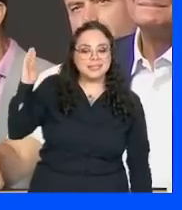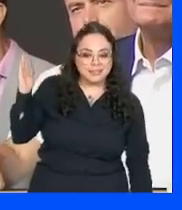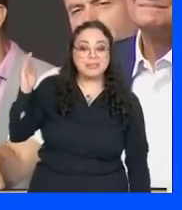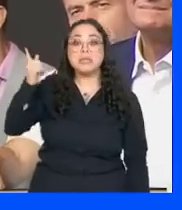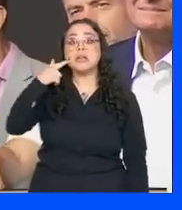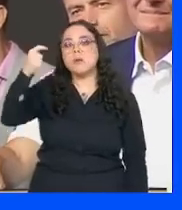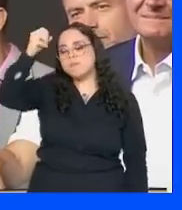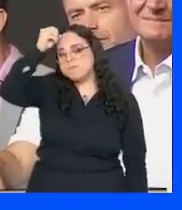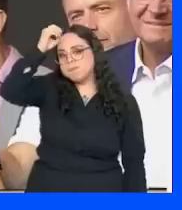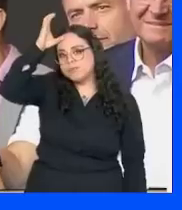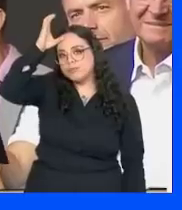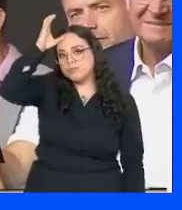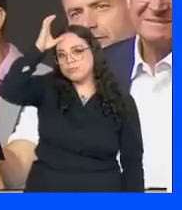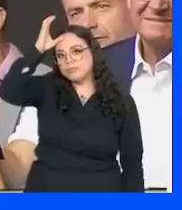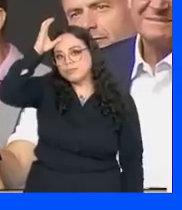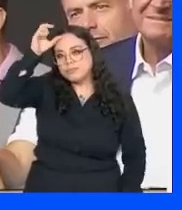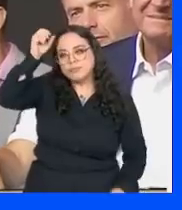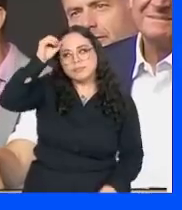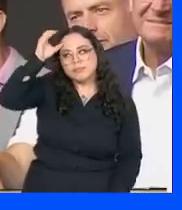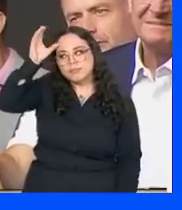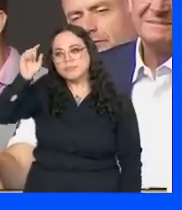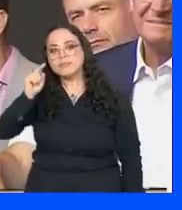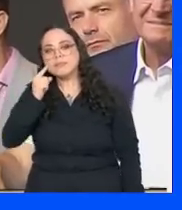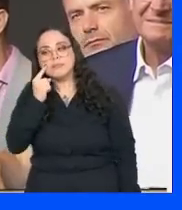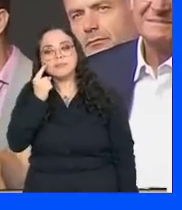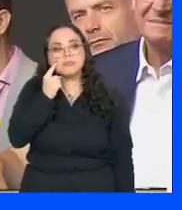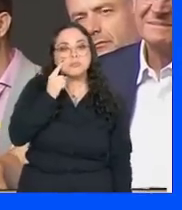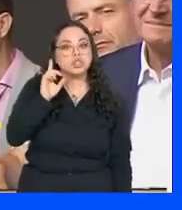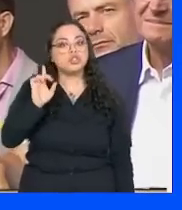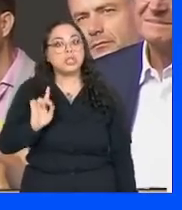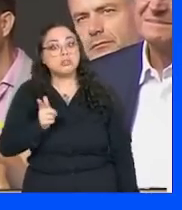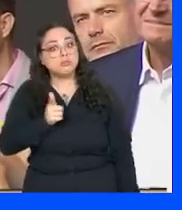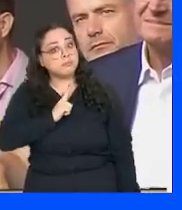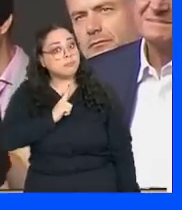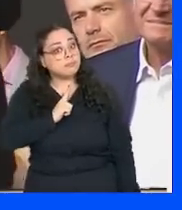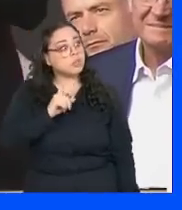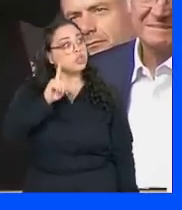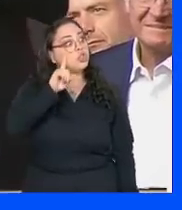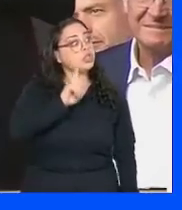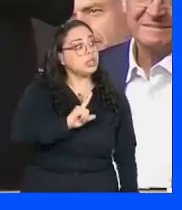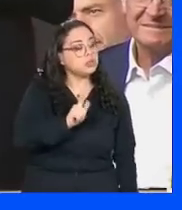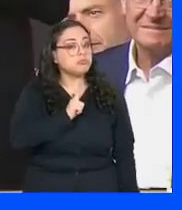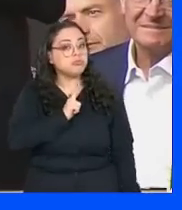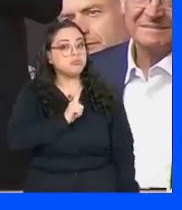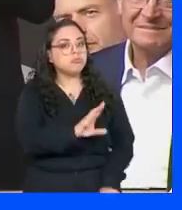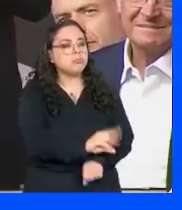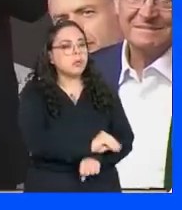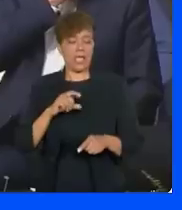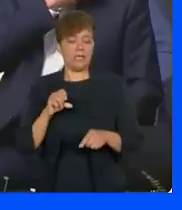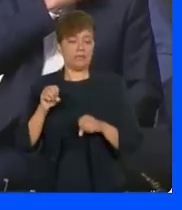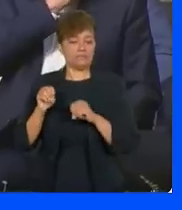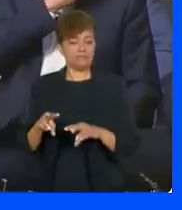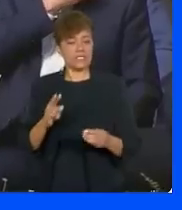adquirir consciência, começam a saber que ela tem direitos, começam a saber que ela pode conquistar